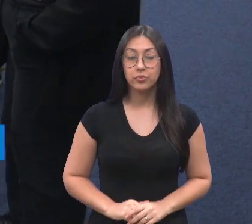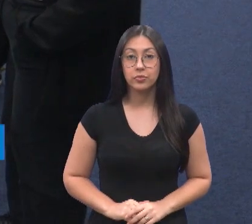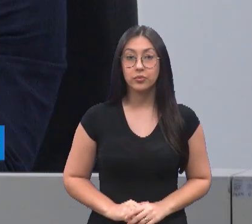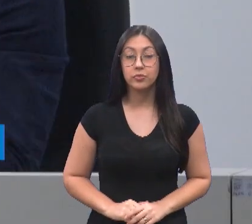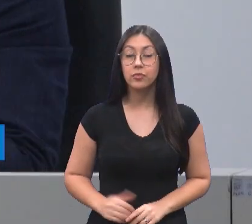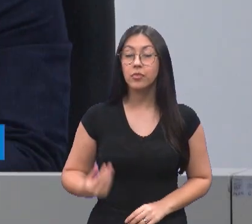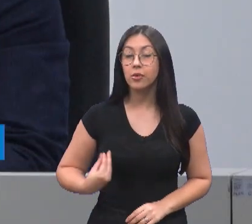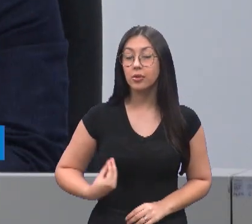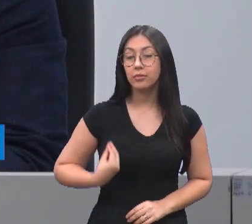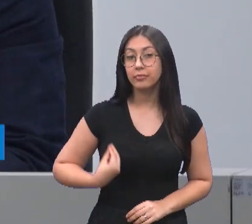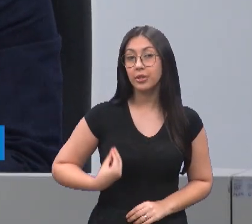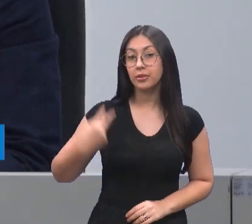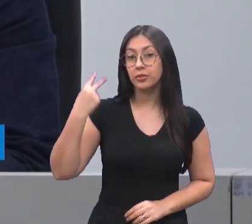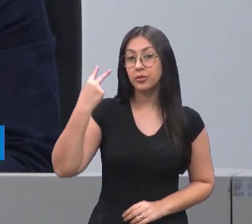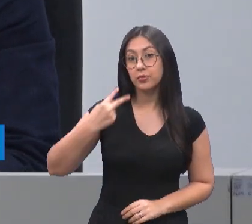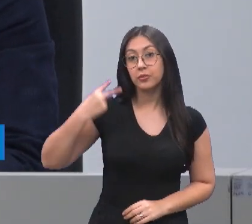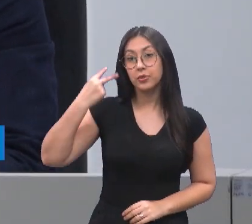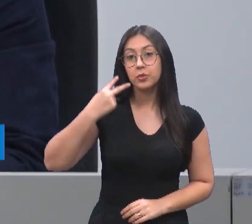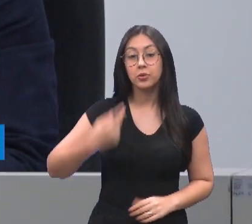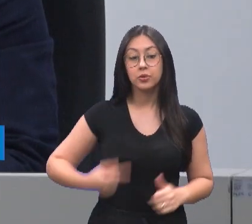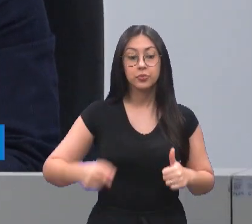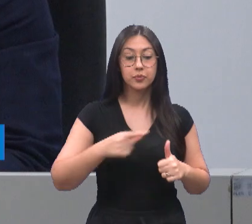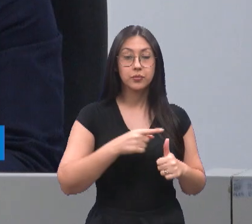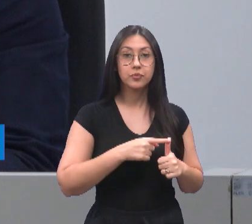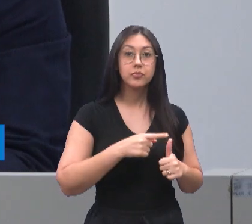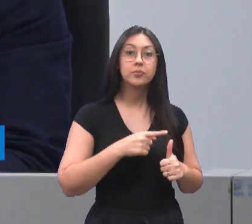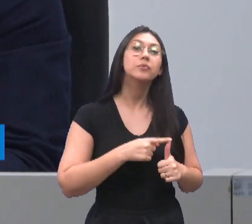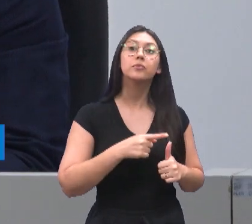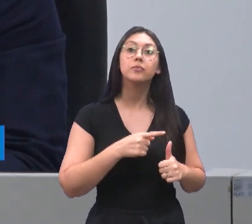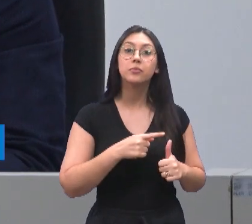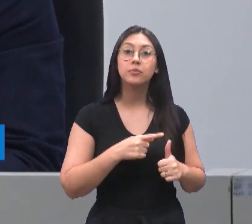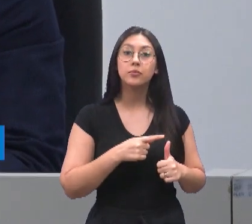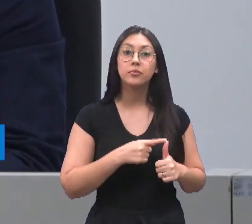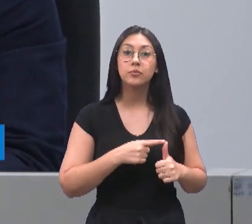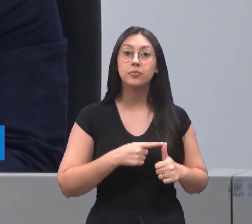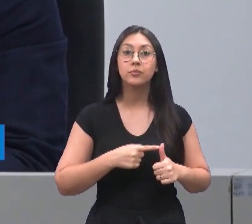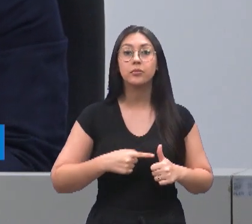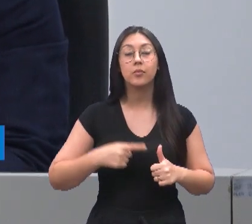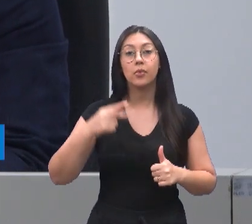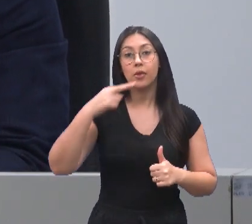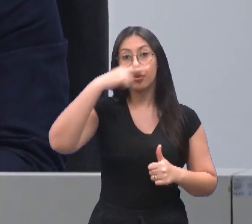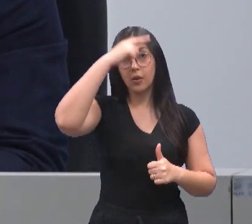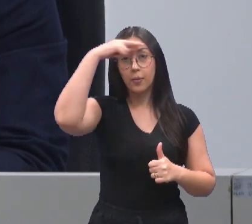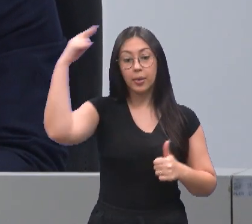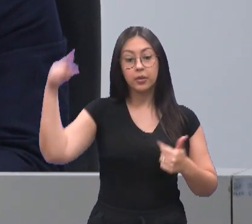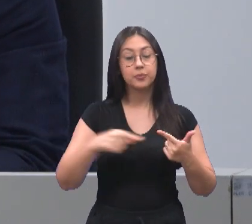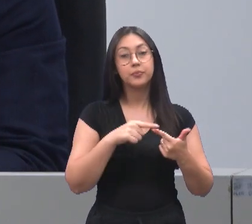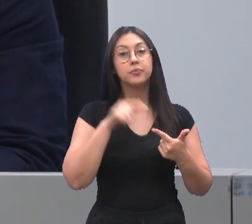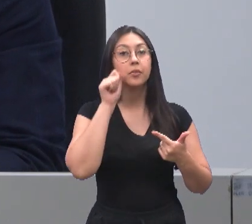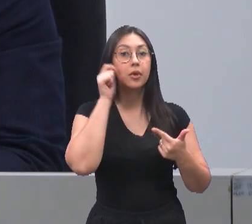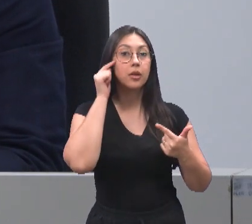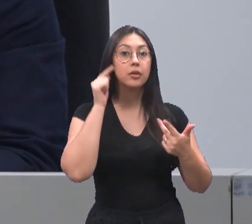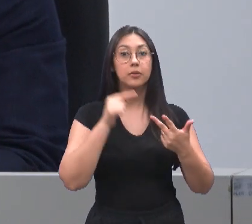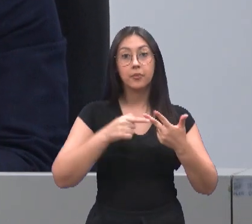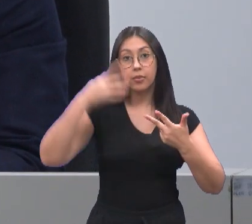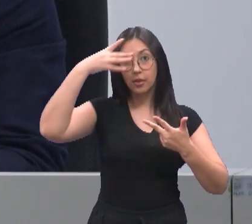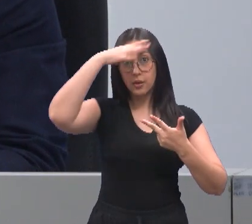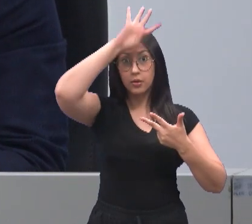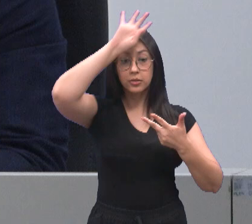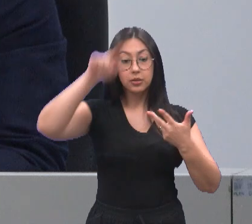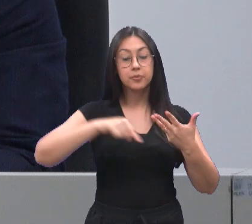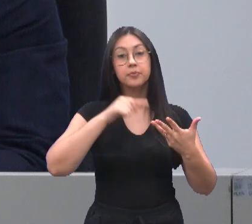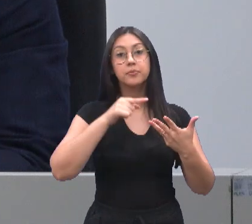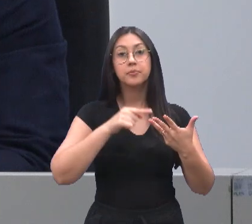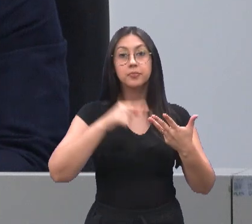Estão presentes os seguintes vereadores: vereador Roberto Chagas, Amélia Naomi, Sena, Fernando